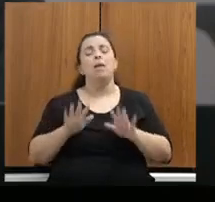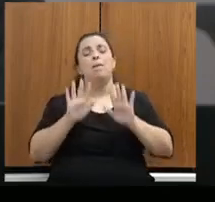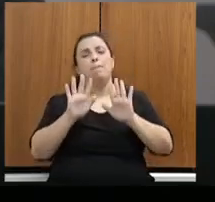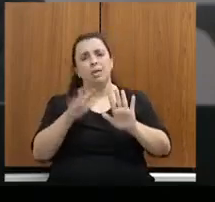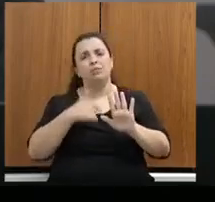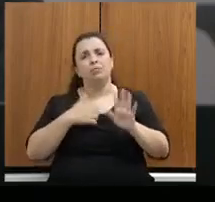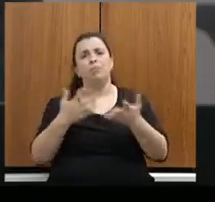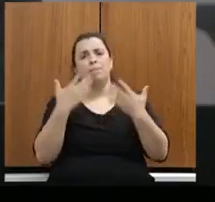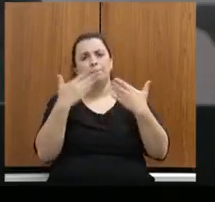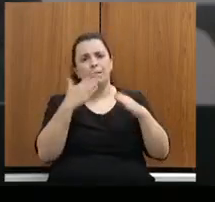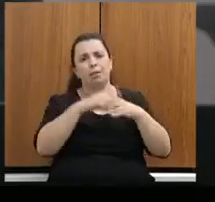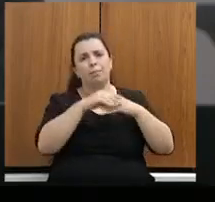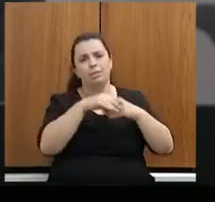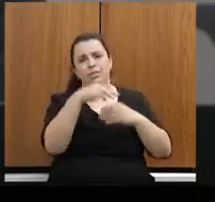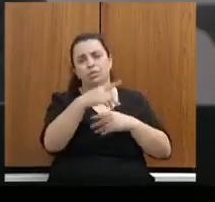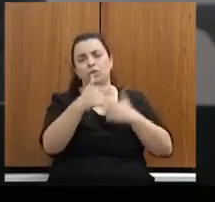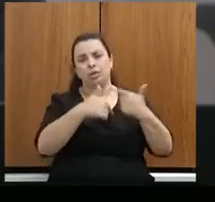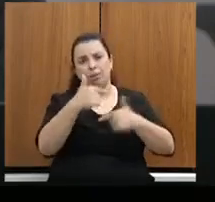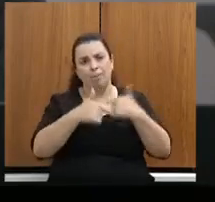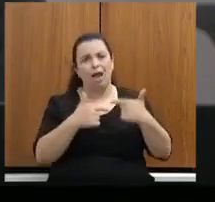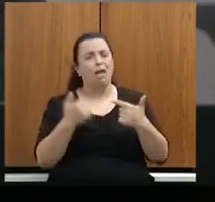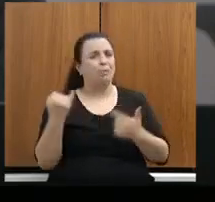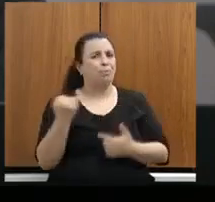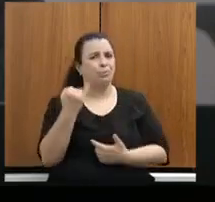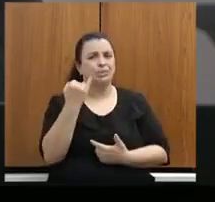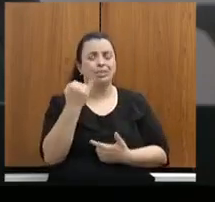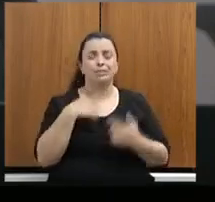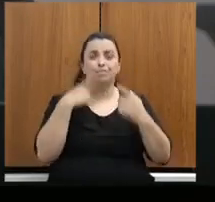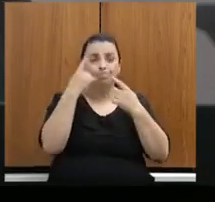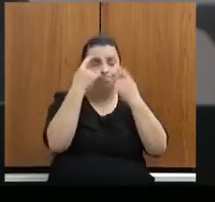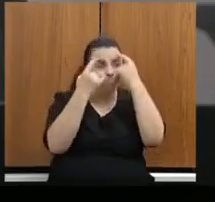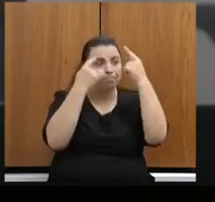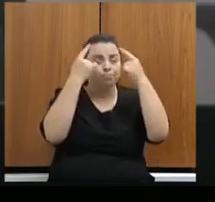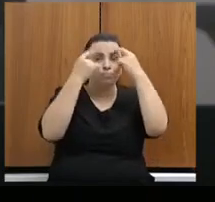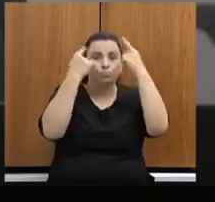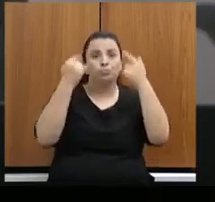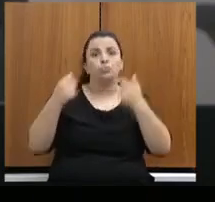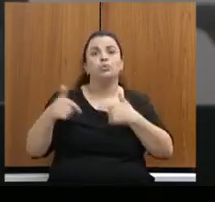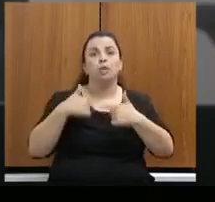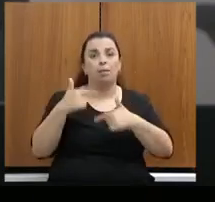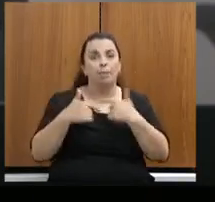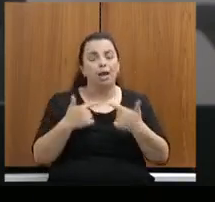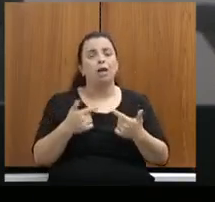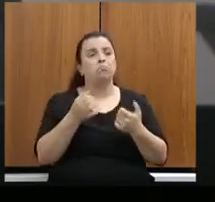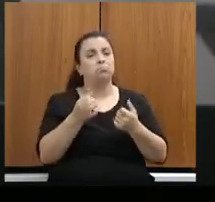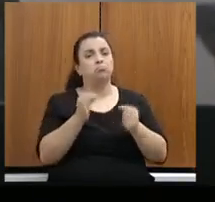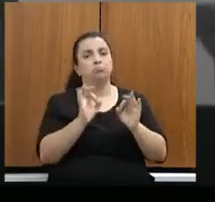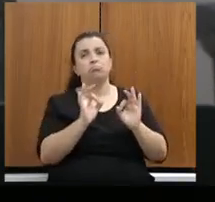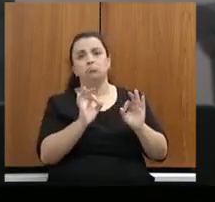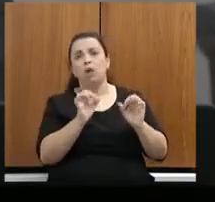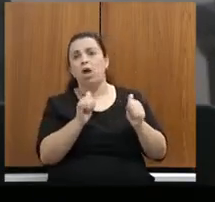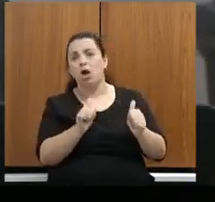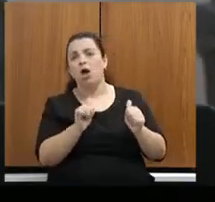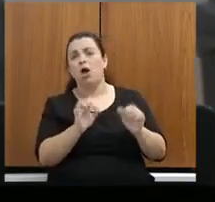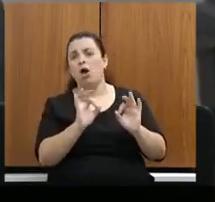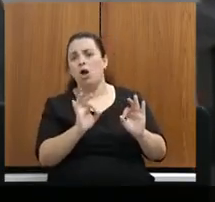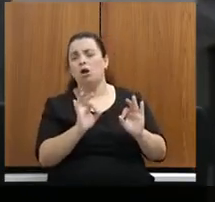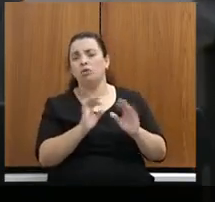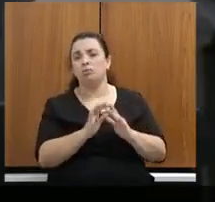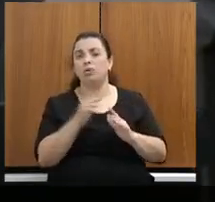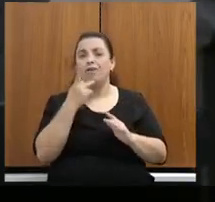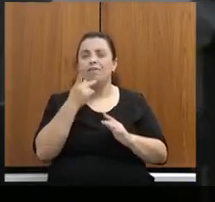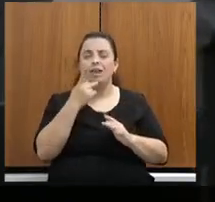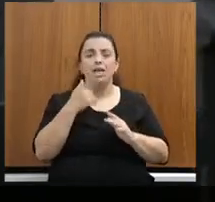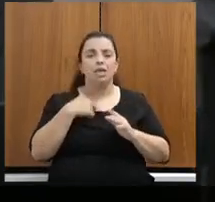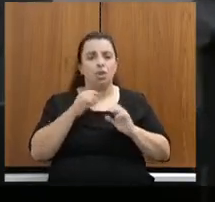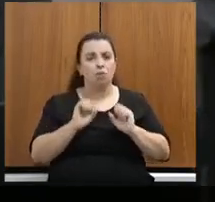trabalho do senhor tá sendo desenvolvido dizendo as inovações que foram feitas dizer que eu continuo afirmando o